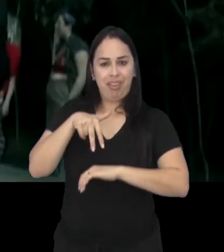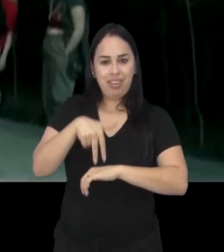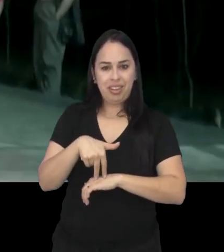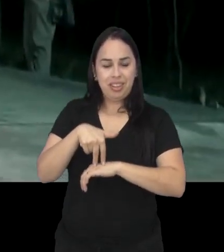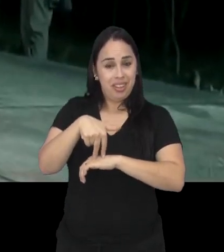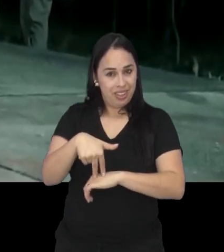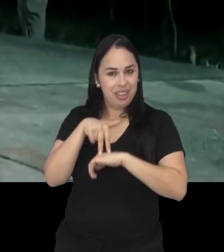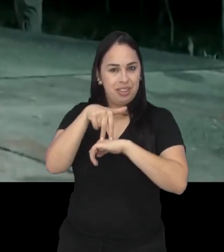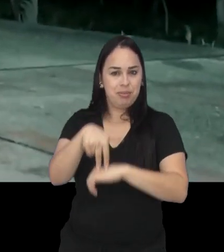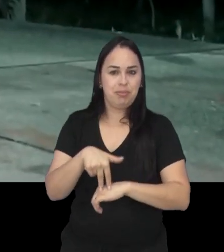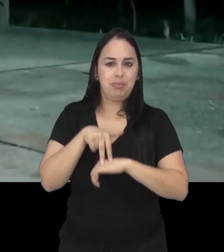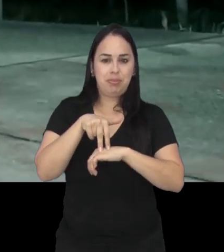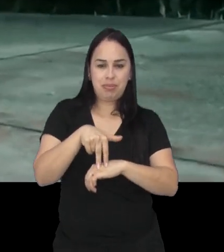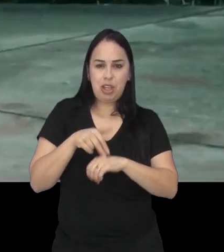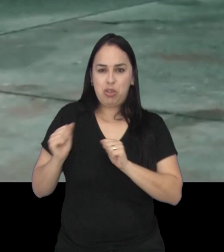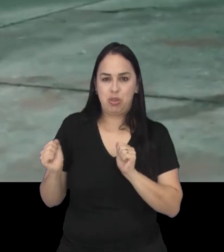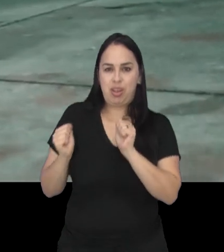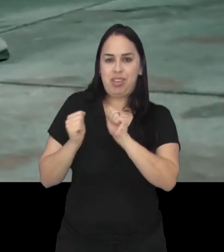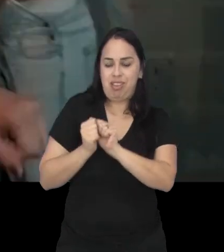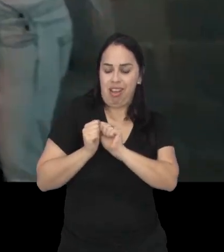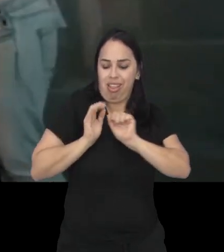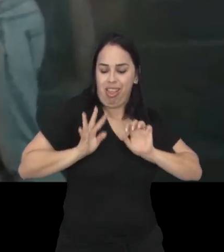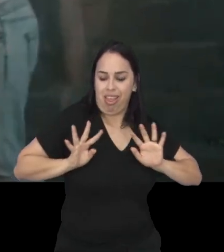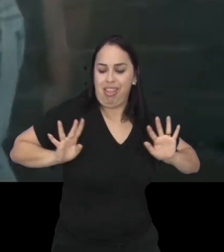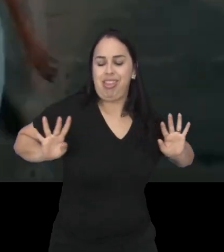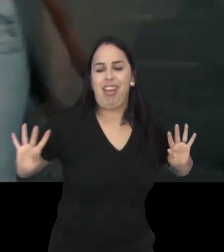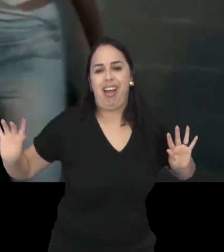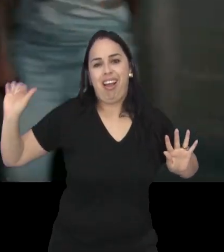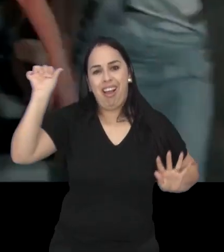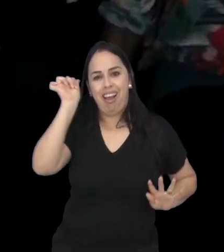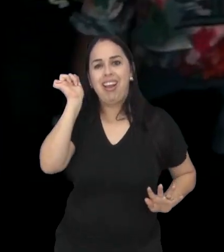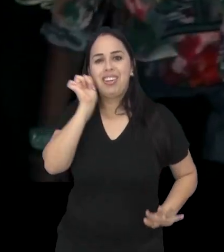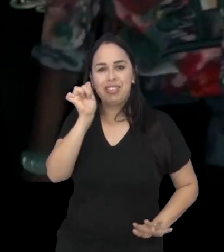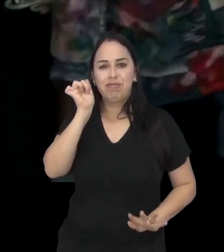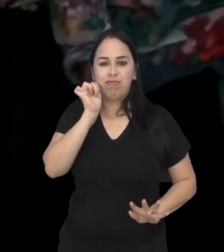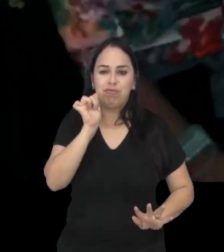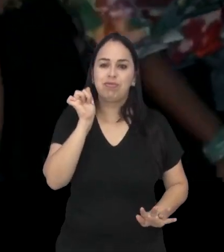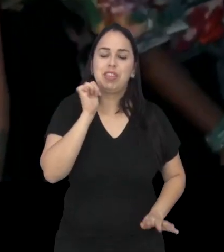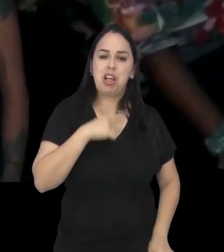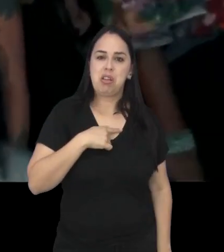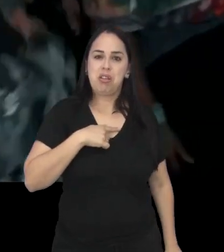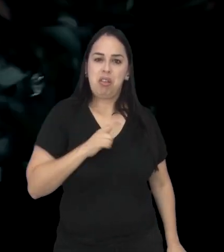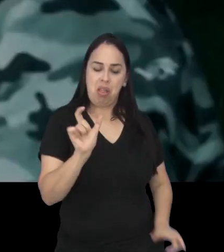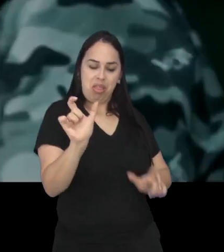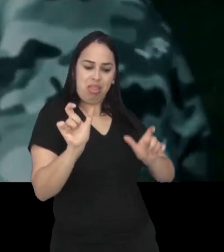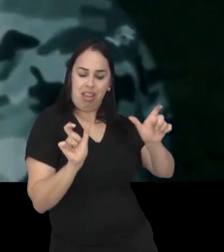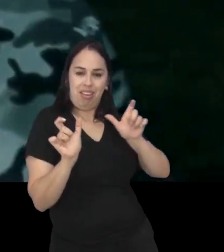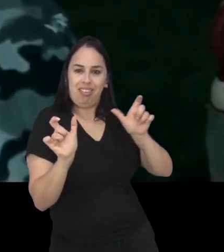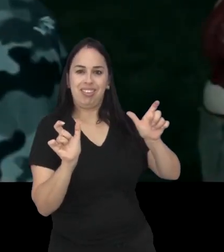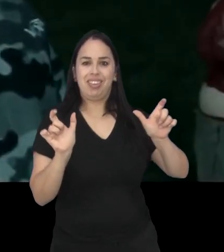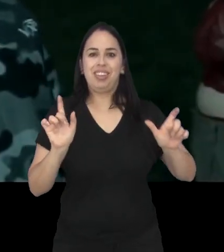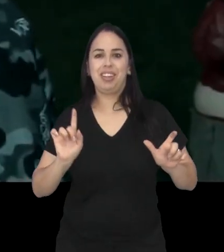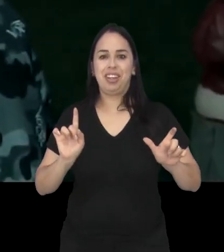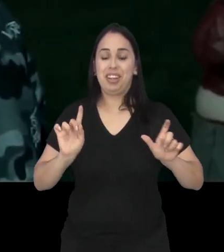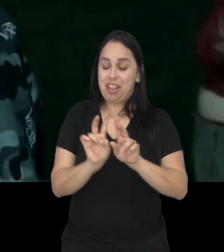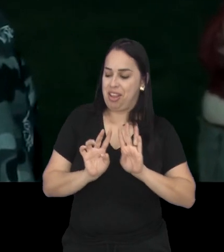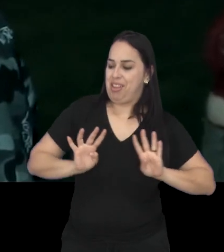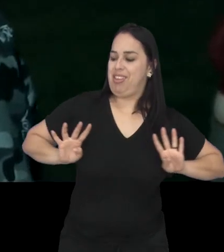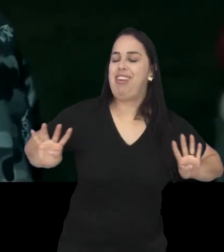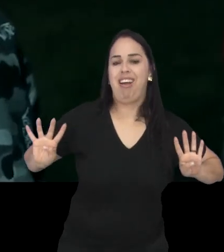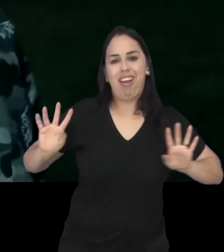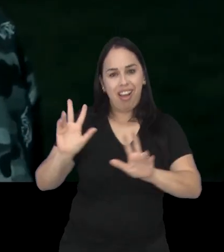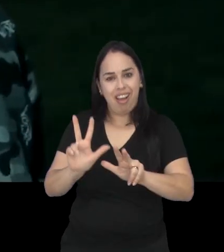frente. Comigo meu exército das manas, quebrando as correntes. Não mexe com a gente, nós é linha